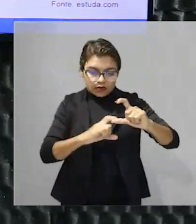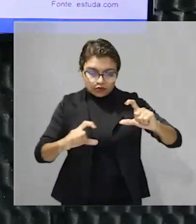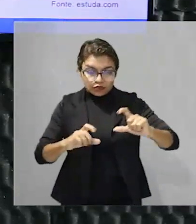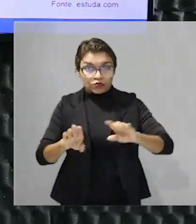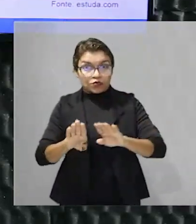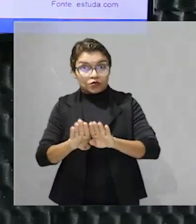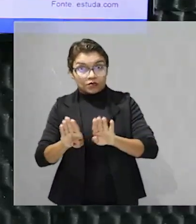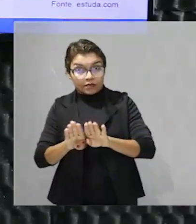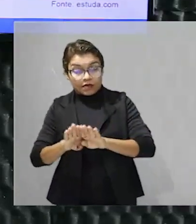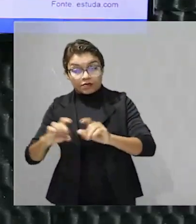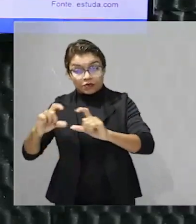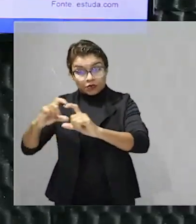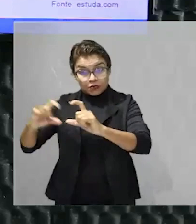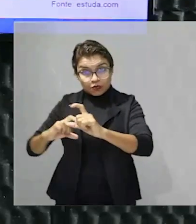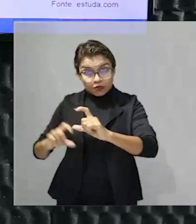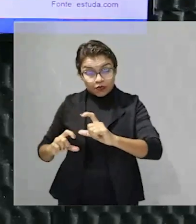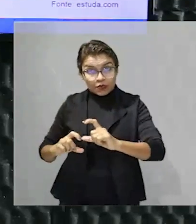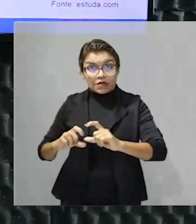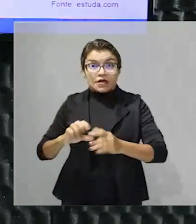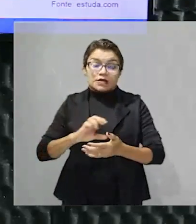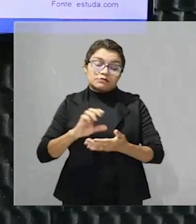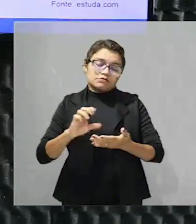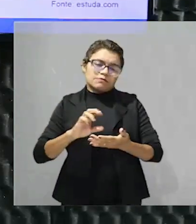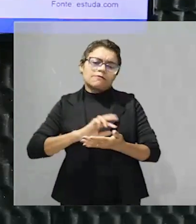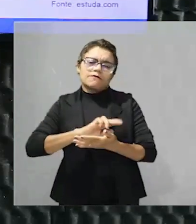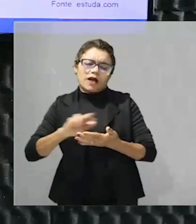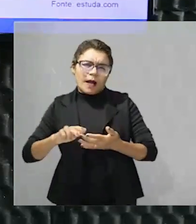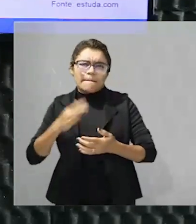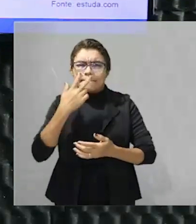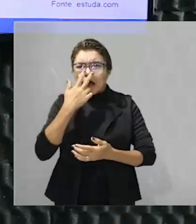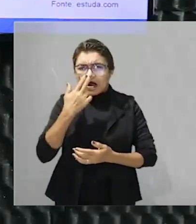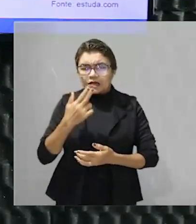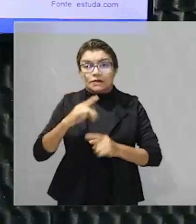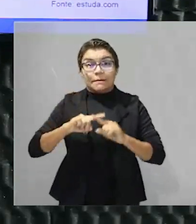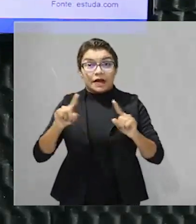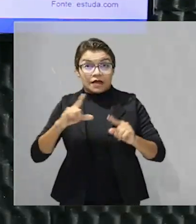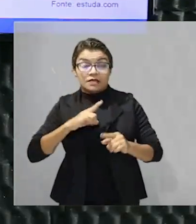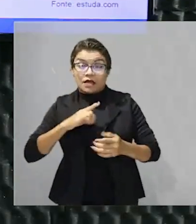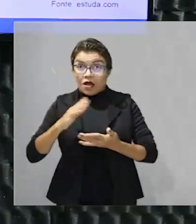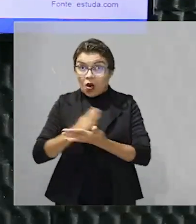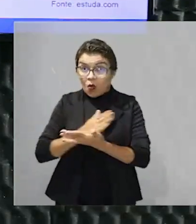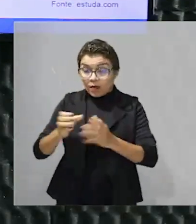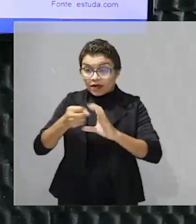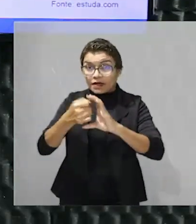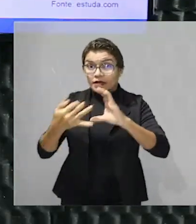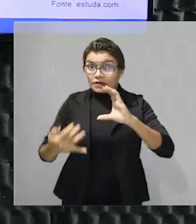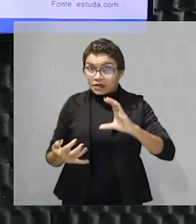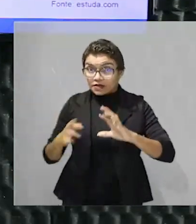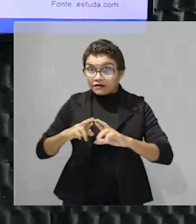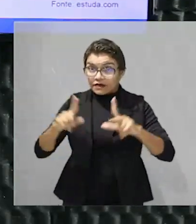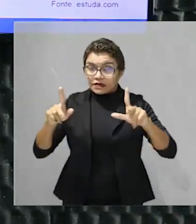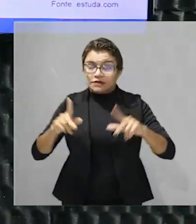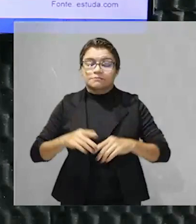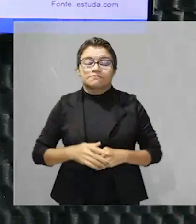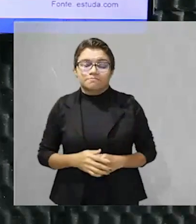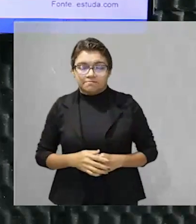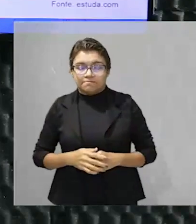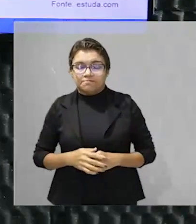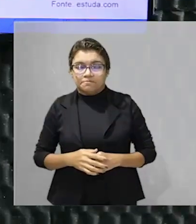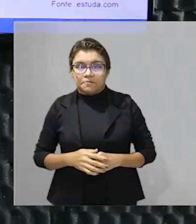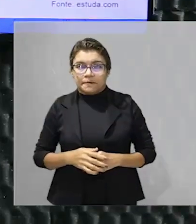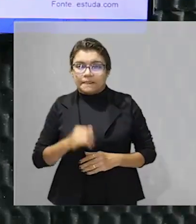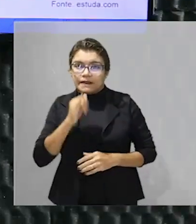a charge e a tirinha. São elementos muito parecidos, mas eles têm algumas características diferenciadas. Então, quando nós falamos